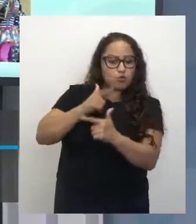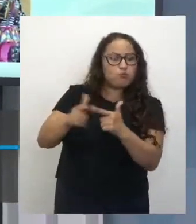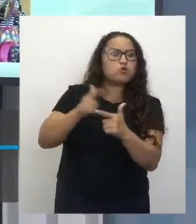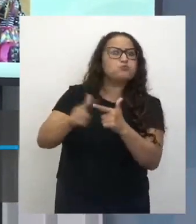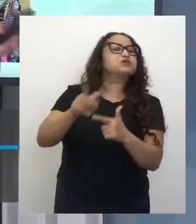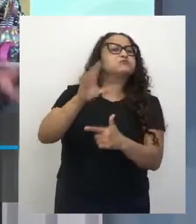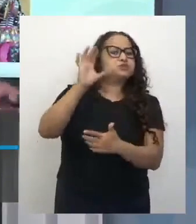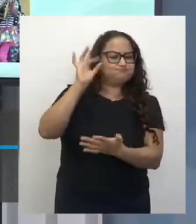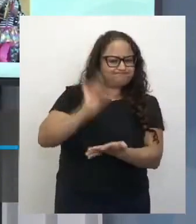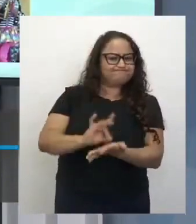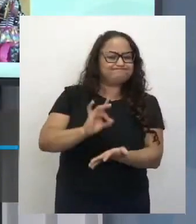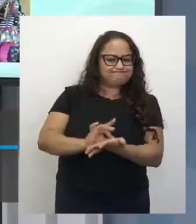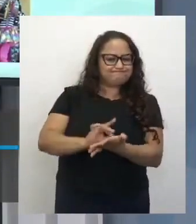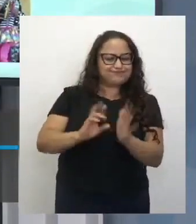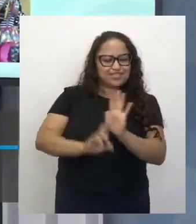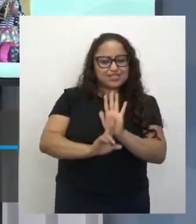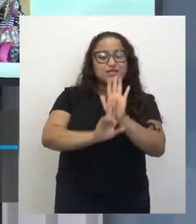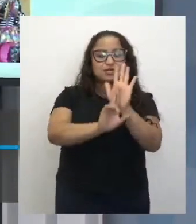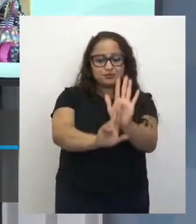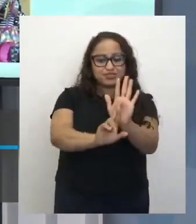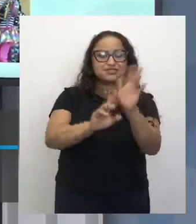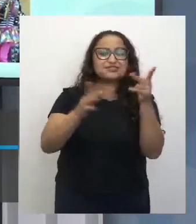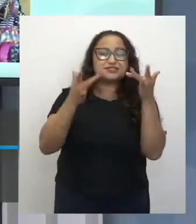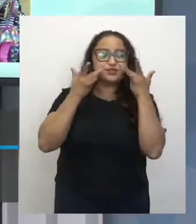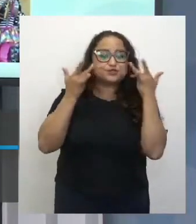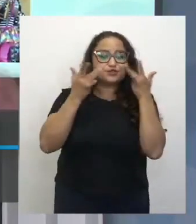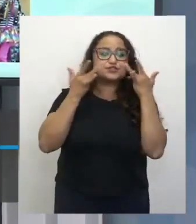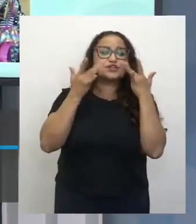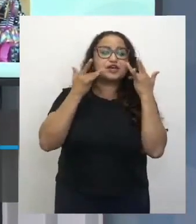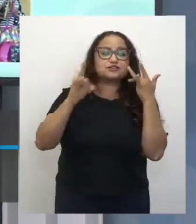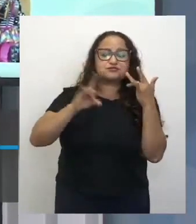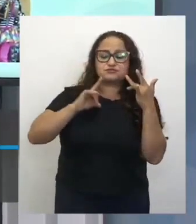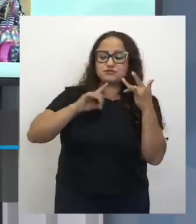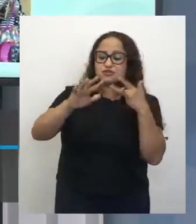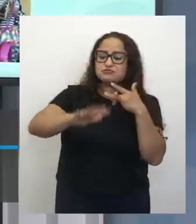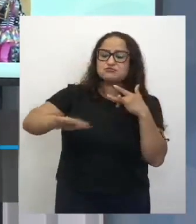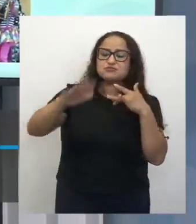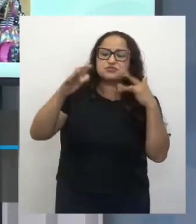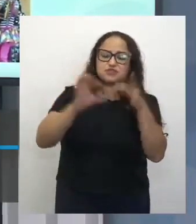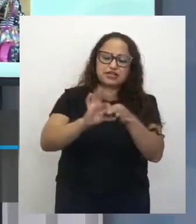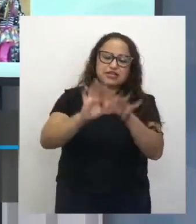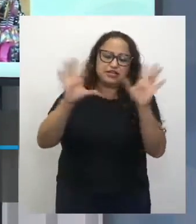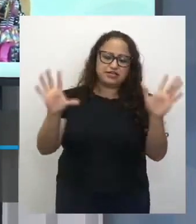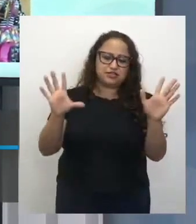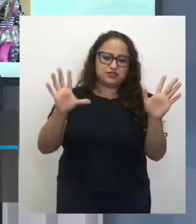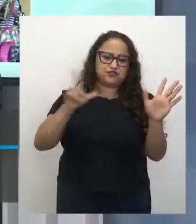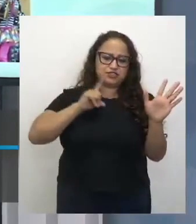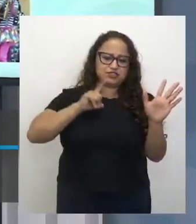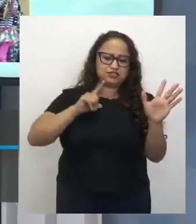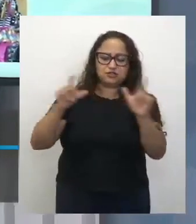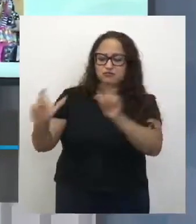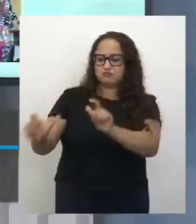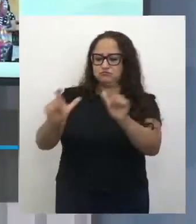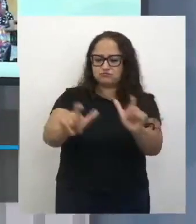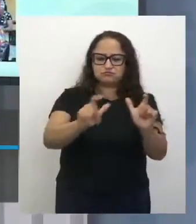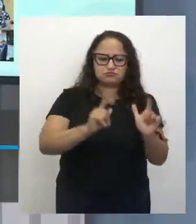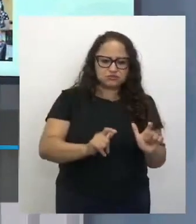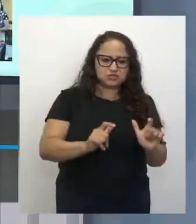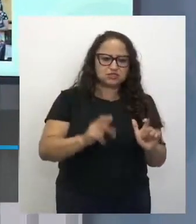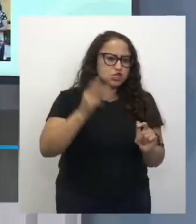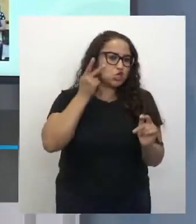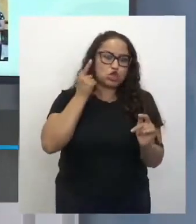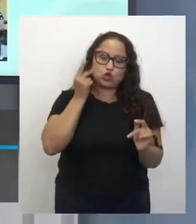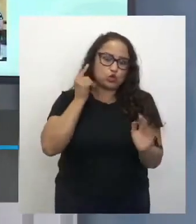sério através da representação teatral em espaços assim totalmente, né, ao ar livre, né, espaços aí totalmente não convencionais, tá